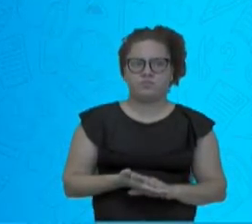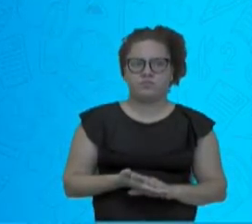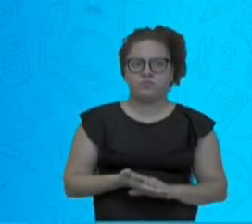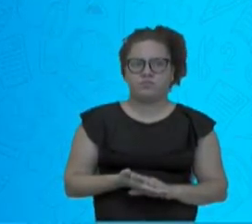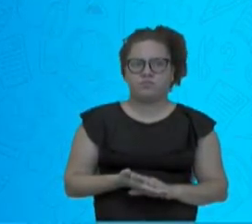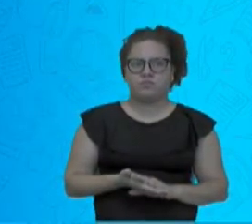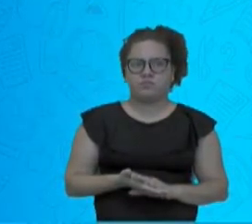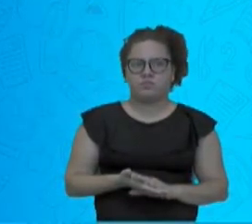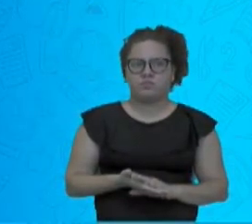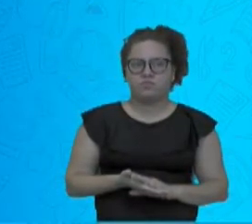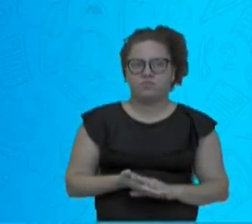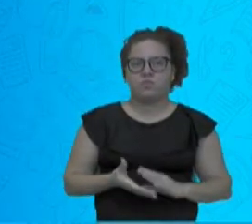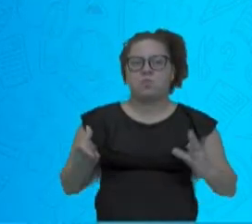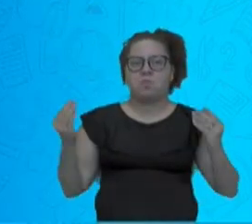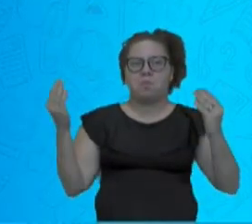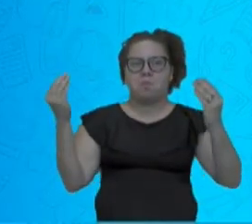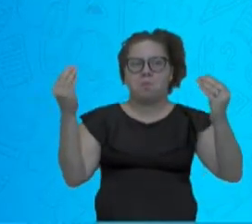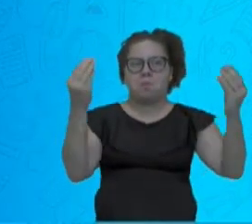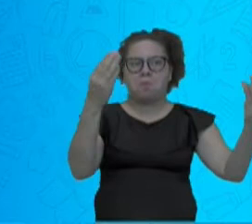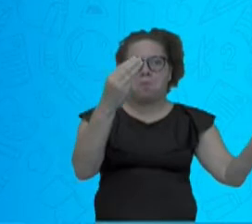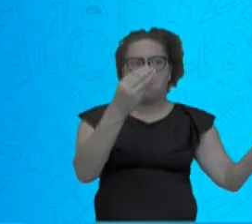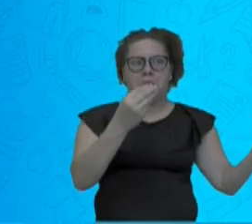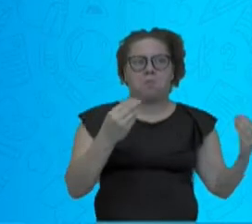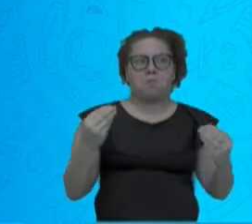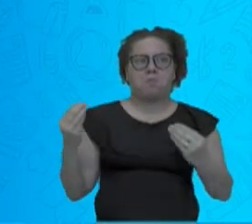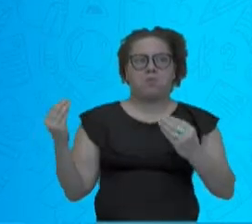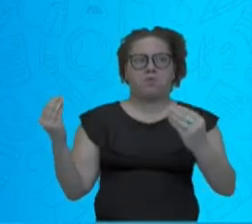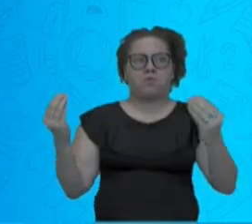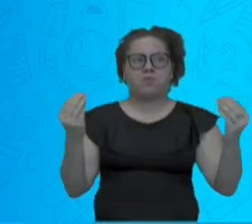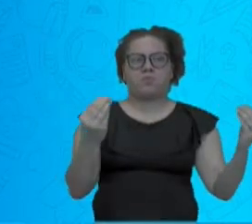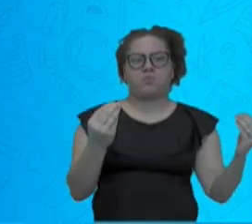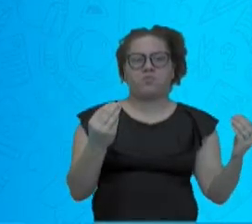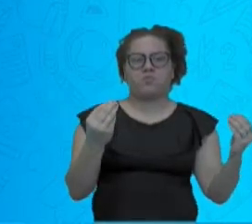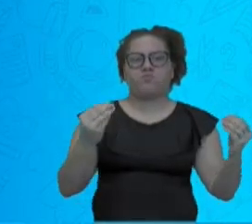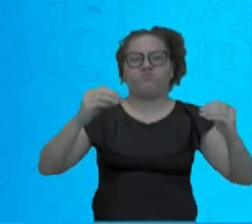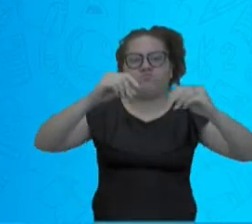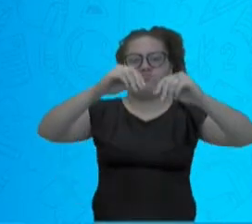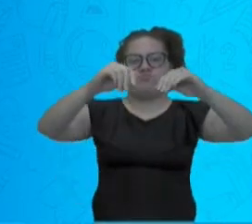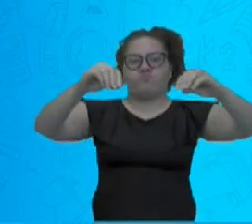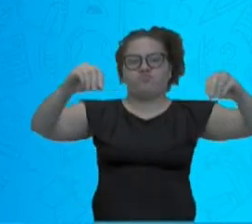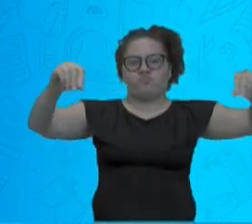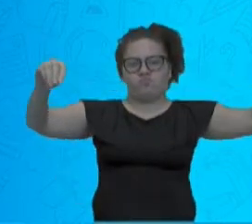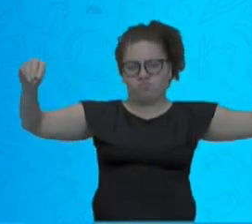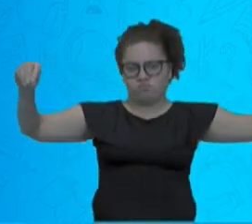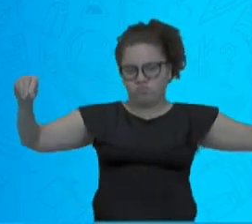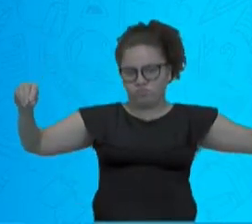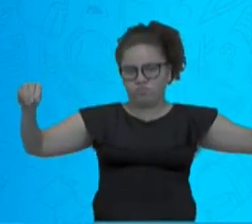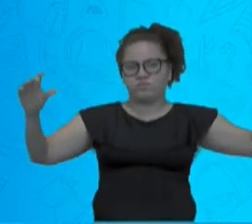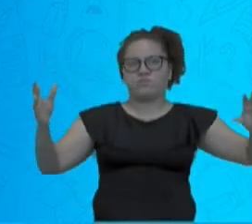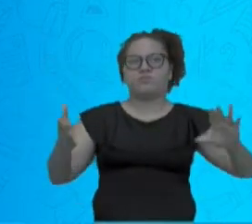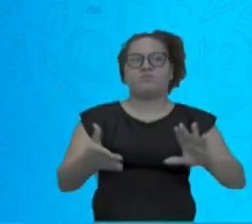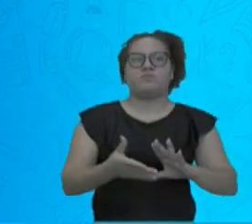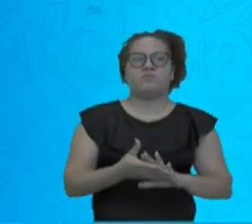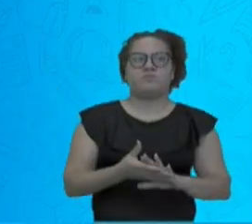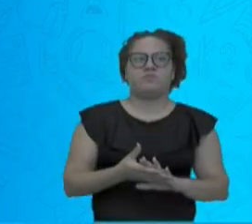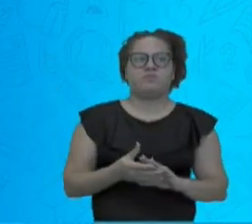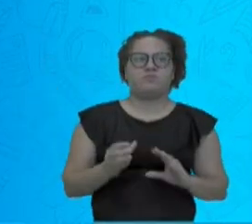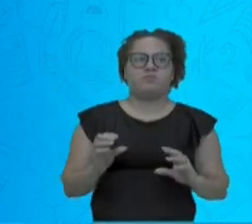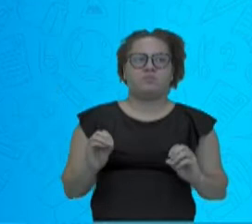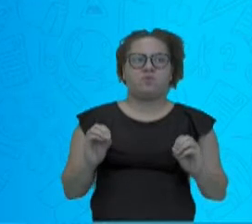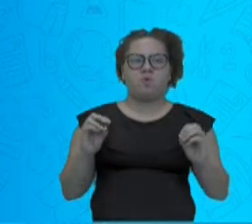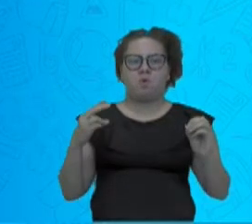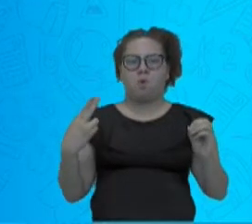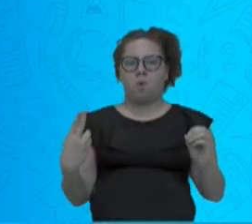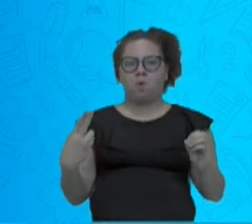no nosso caso, né, predominam os processos de acumulação de sedimentos, ou